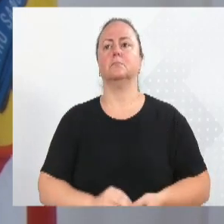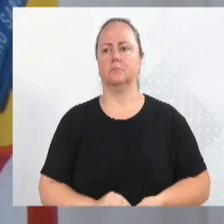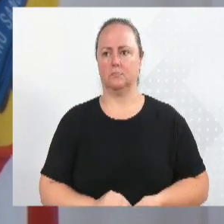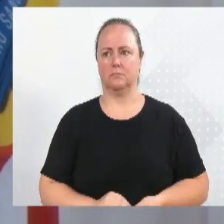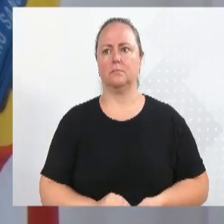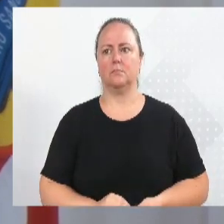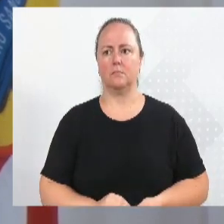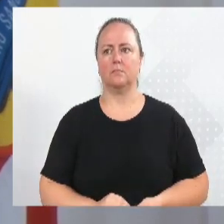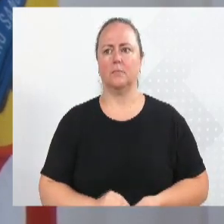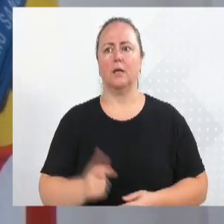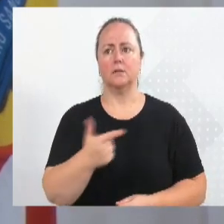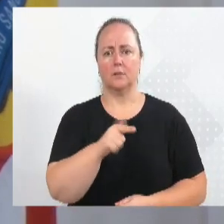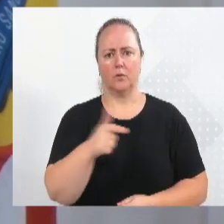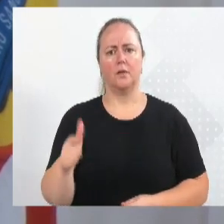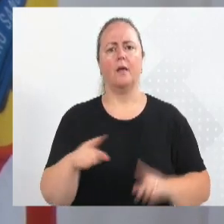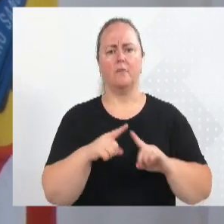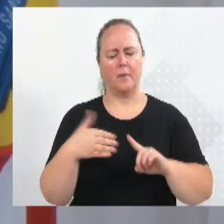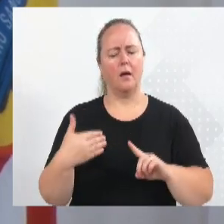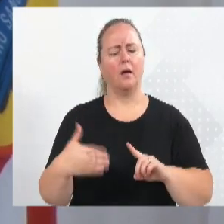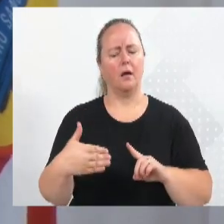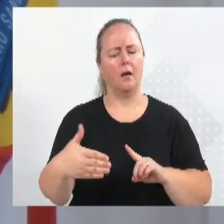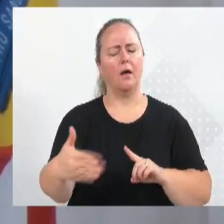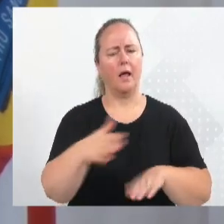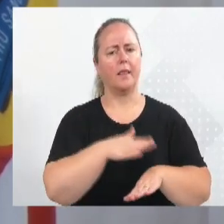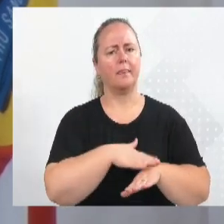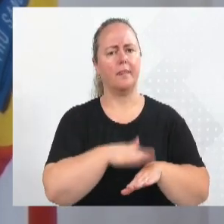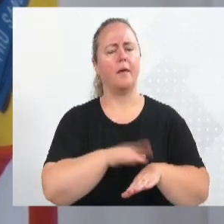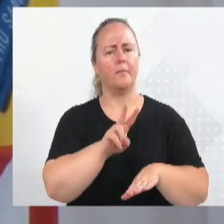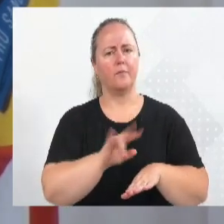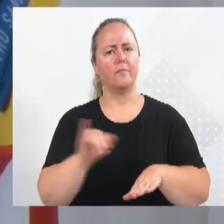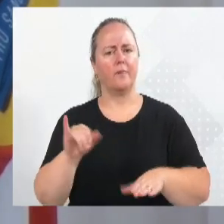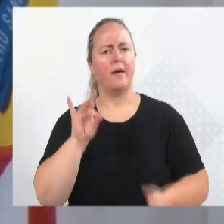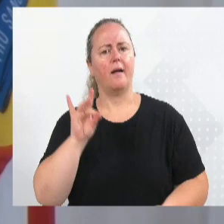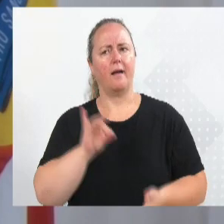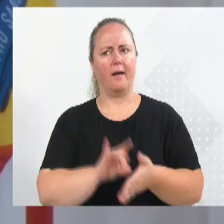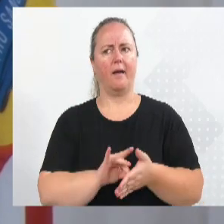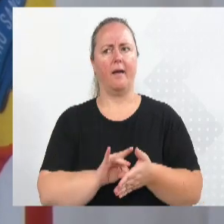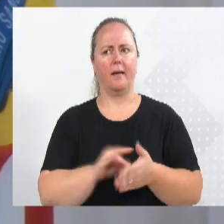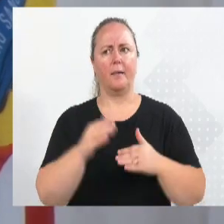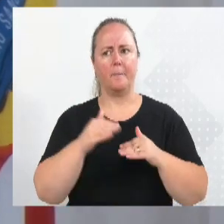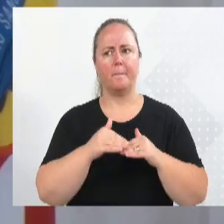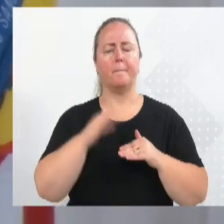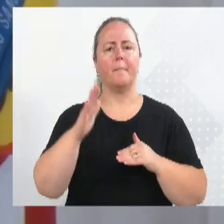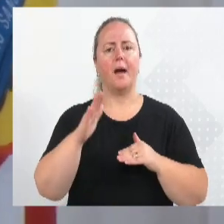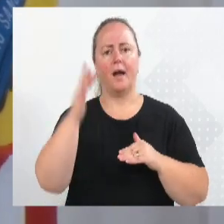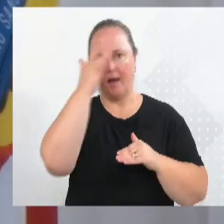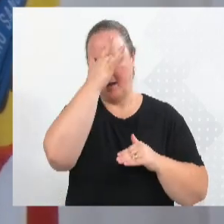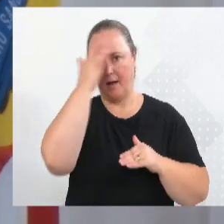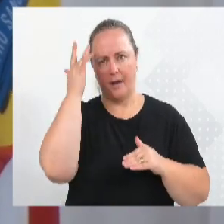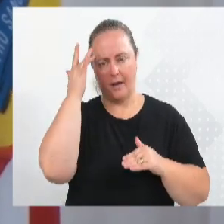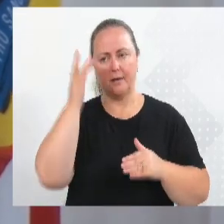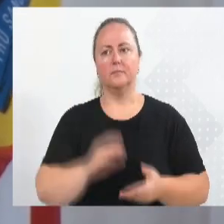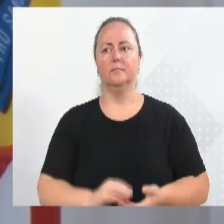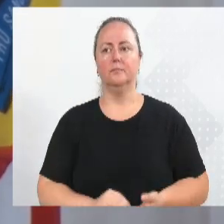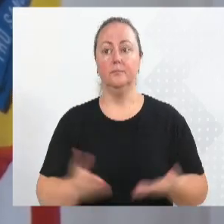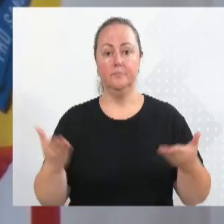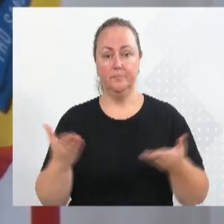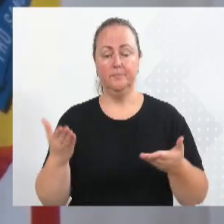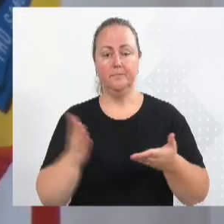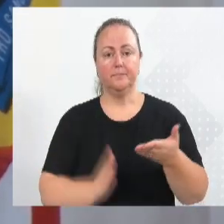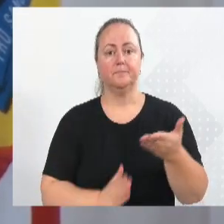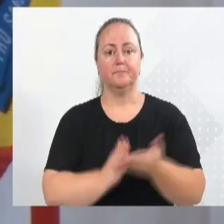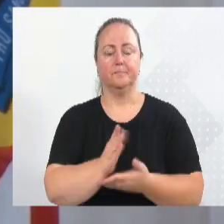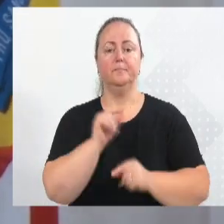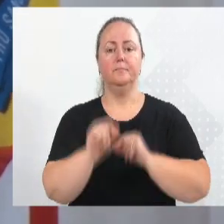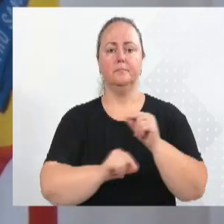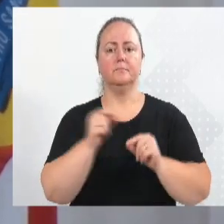houve nenhum registro, mas vai haver dentro de alguns minutos registro, eu tenho certeza, de mais parlamentares, que hoje nós aprovamos aqui, para